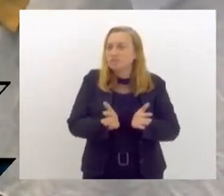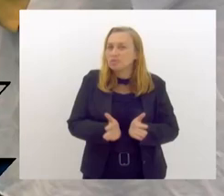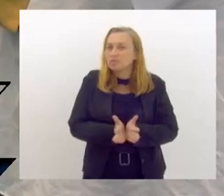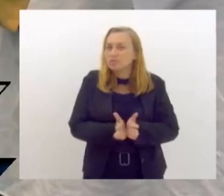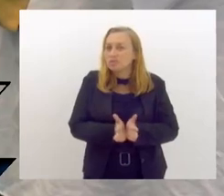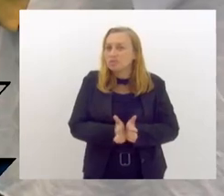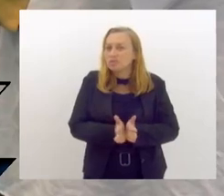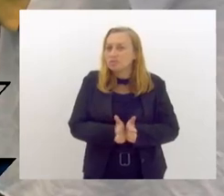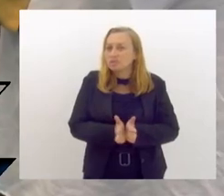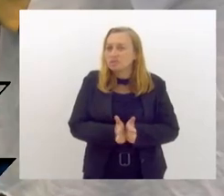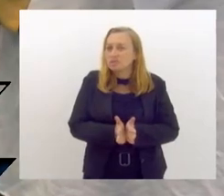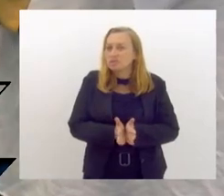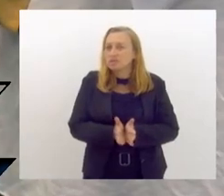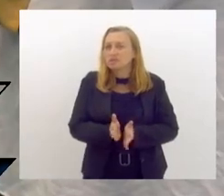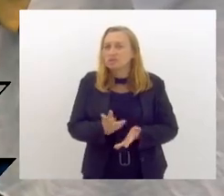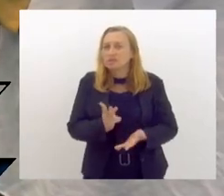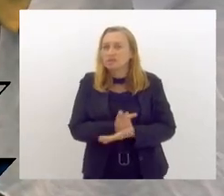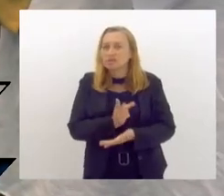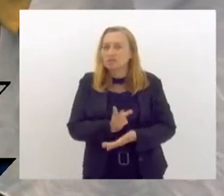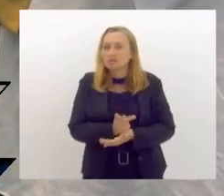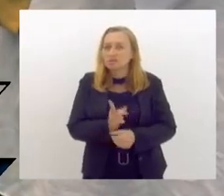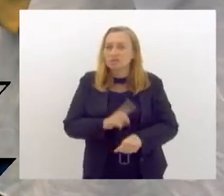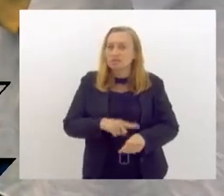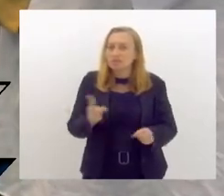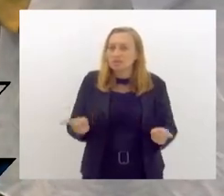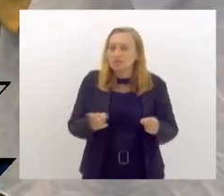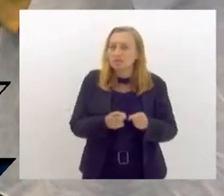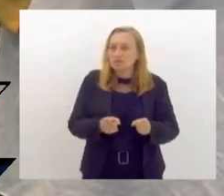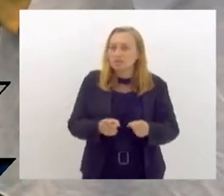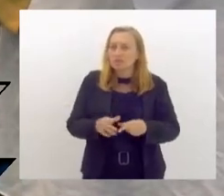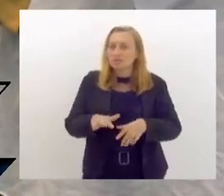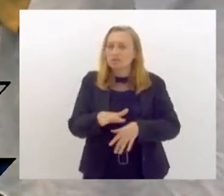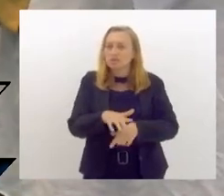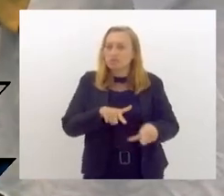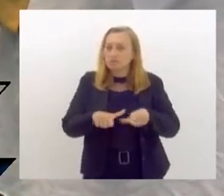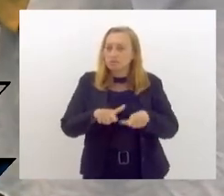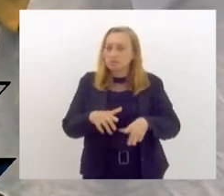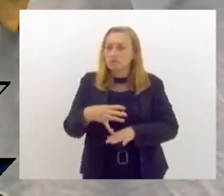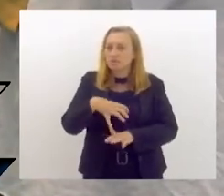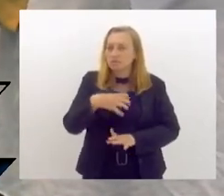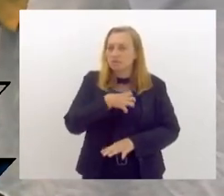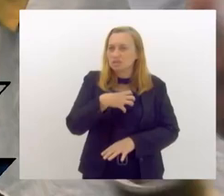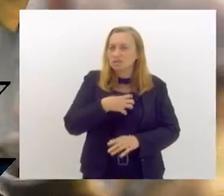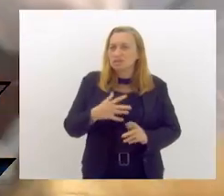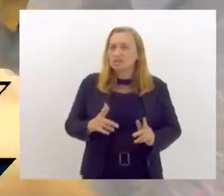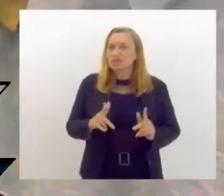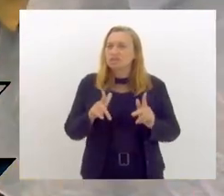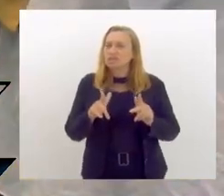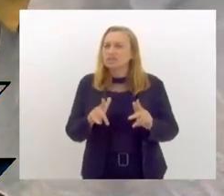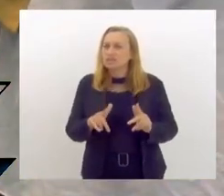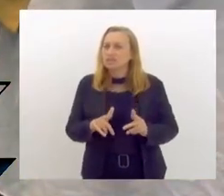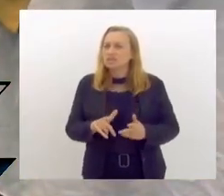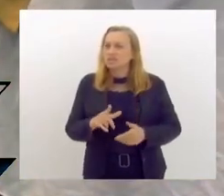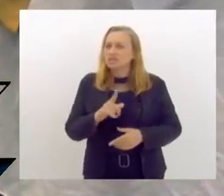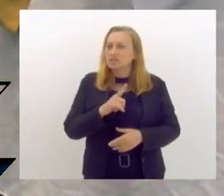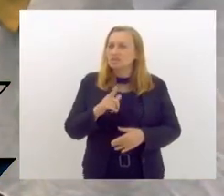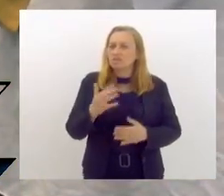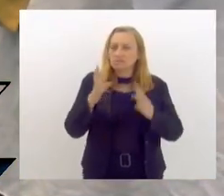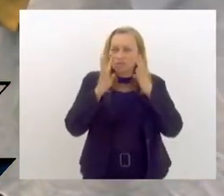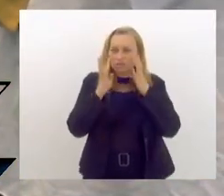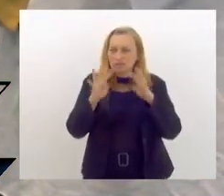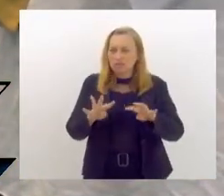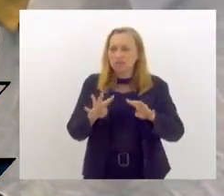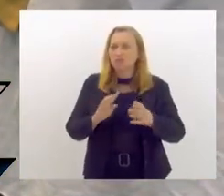talvez irrecorrível em médio prazo da classe trabalhadora. Nesse sentido, eu tenho que chamar a